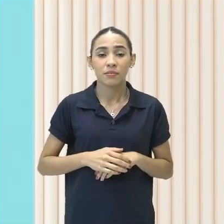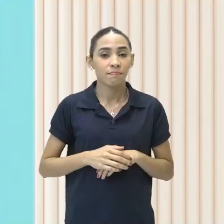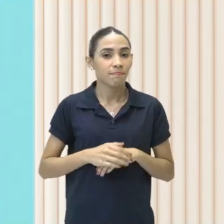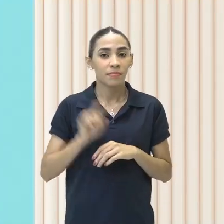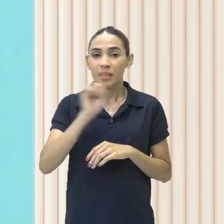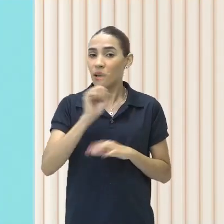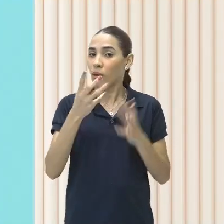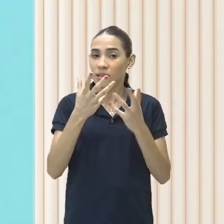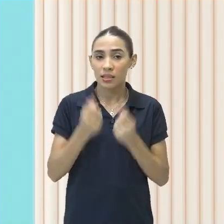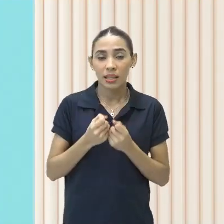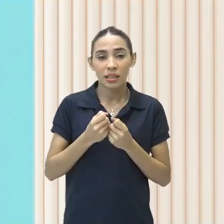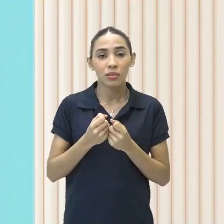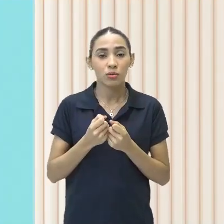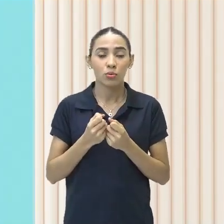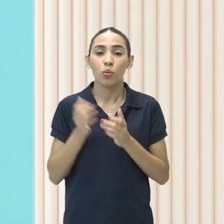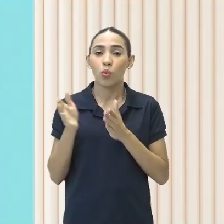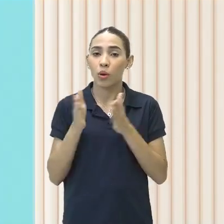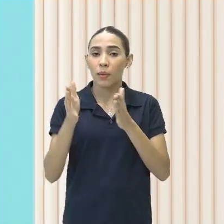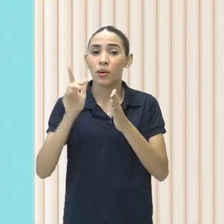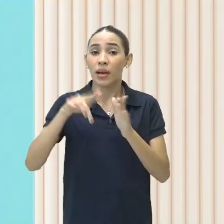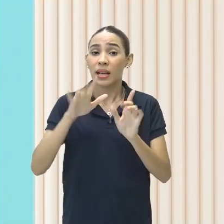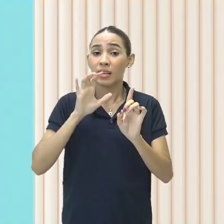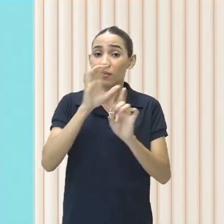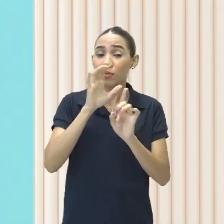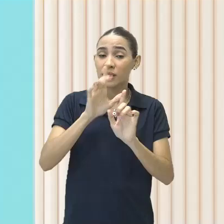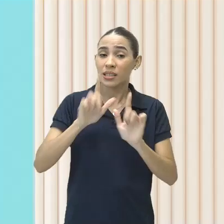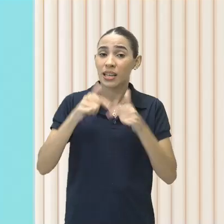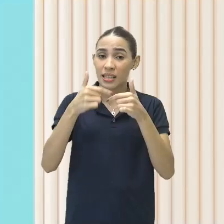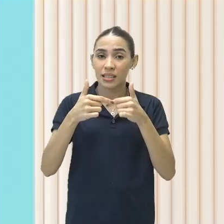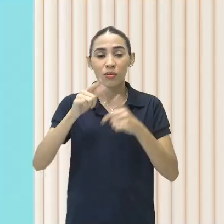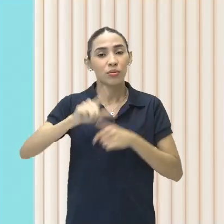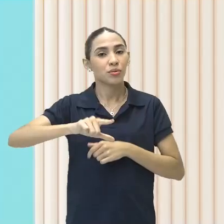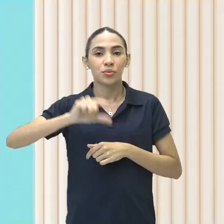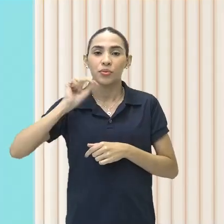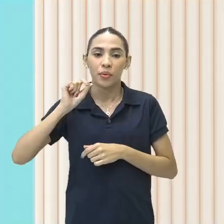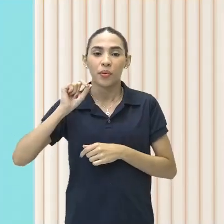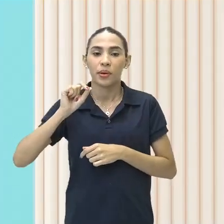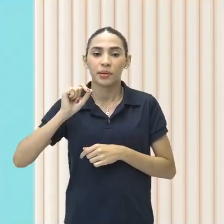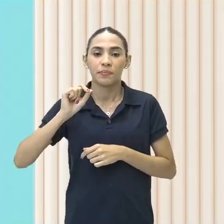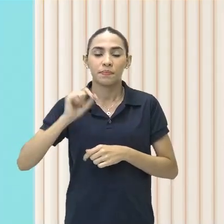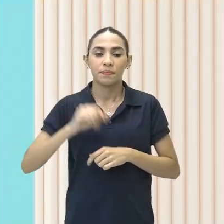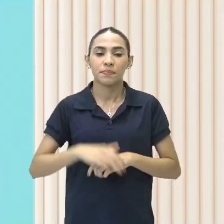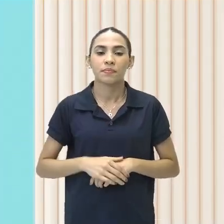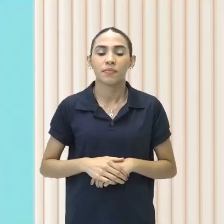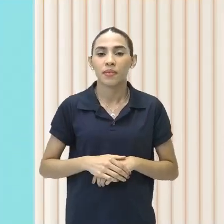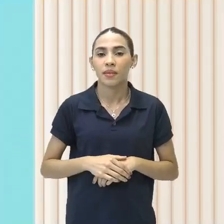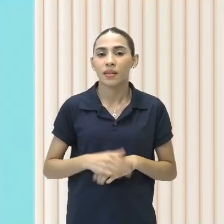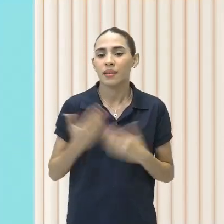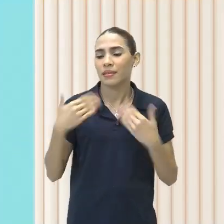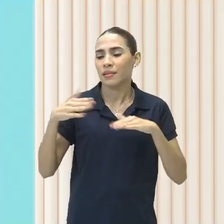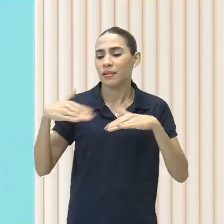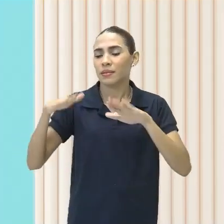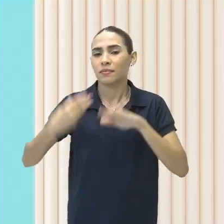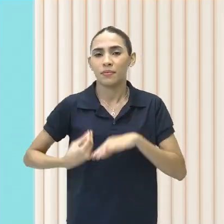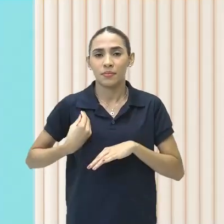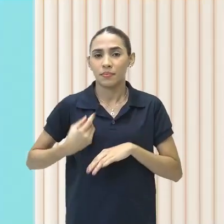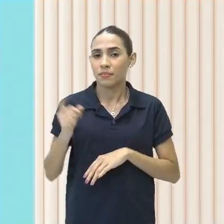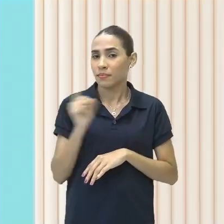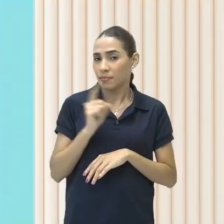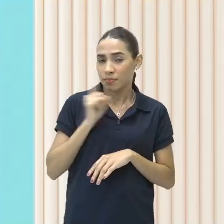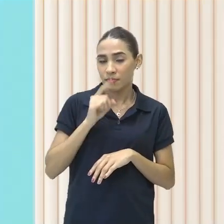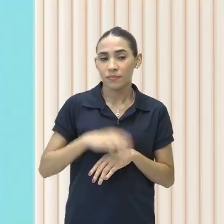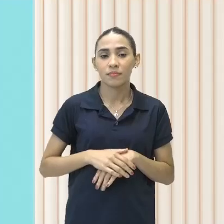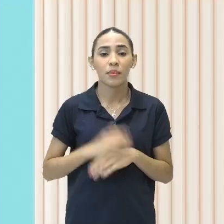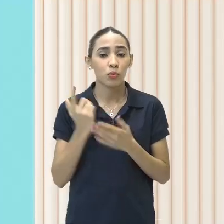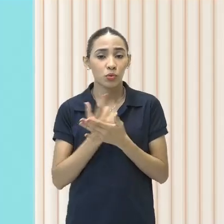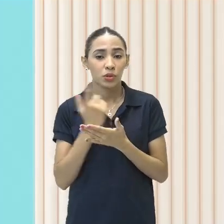permitem. O destino deles é uma consequência dos seus atos. Elas escolhem isso. Não é, deixa a vida me levar, não, tá? Nessas